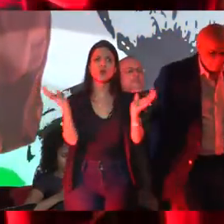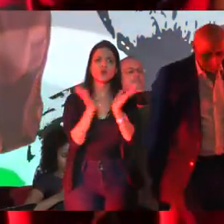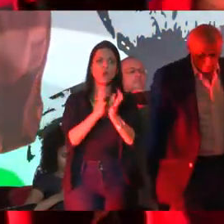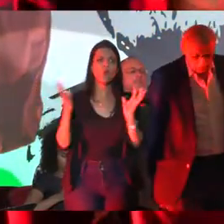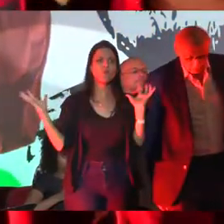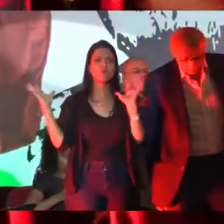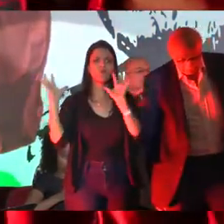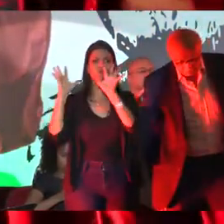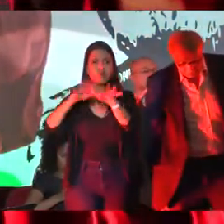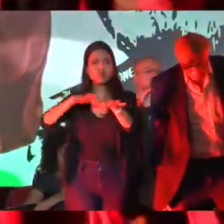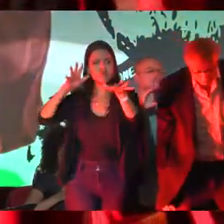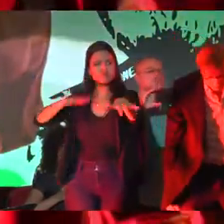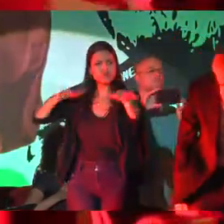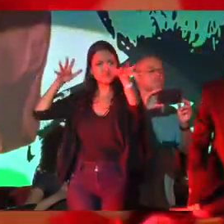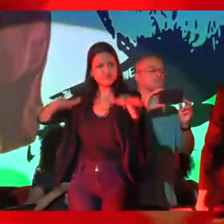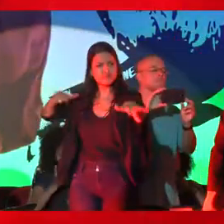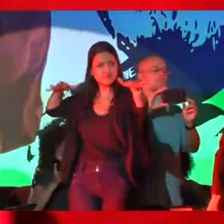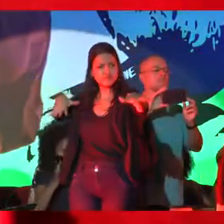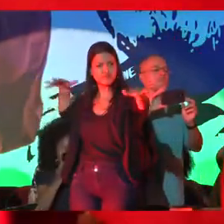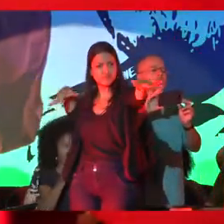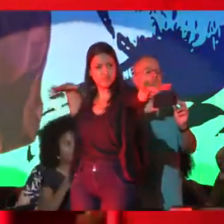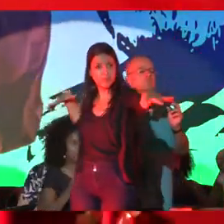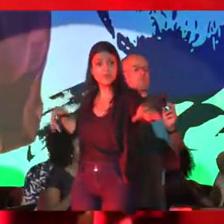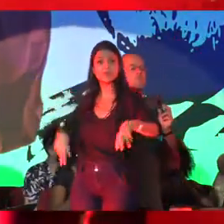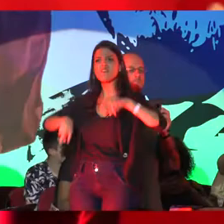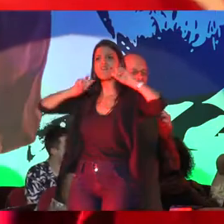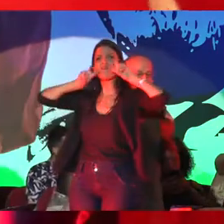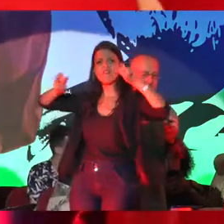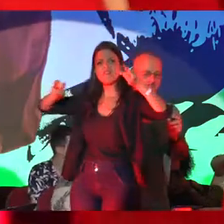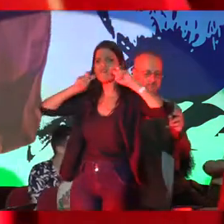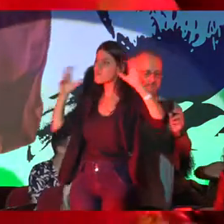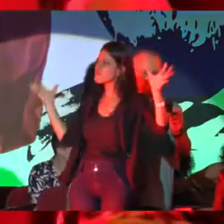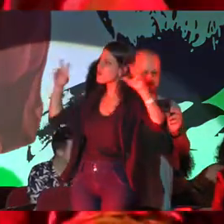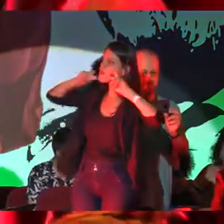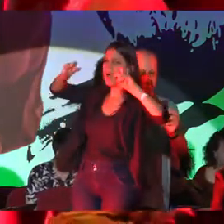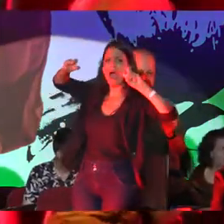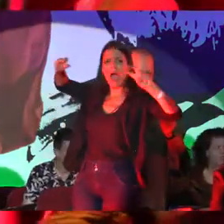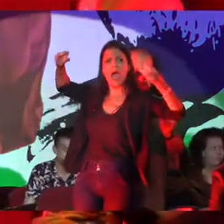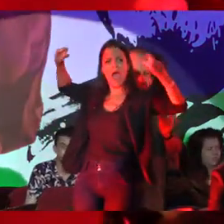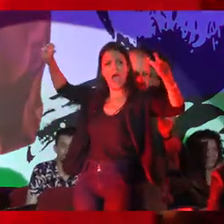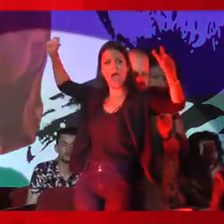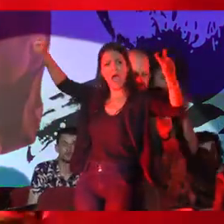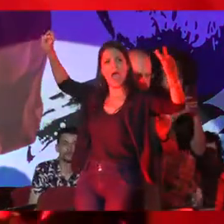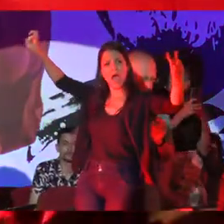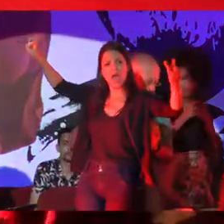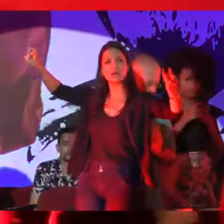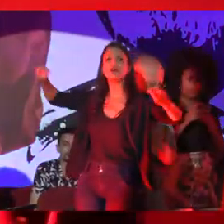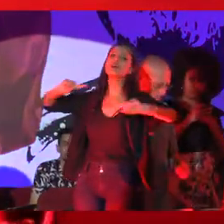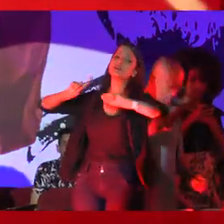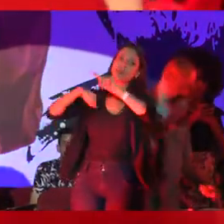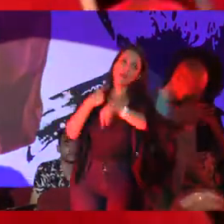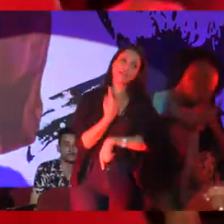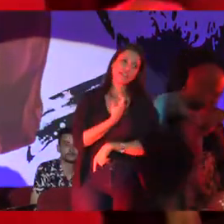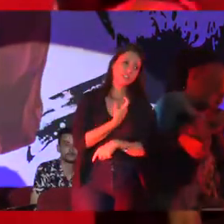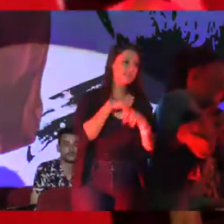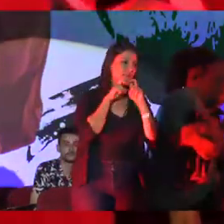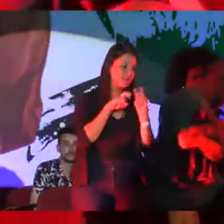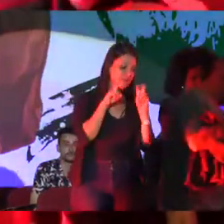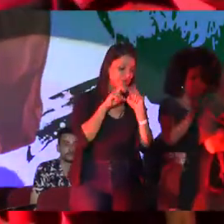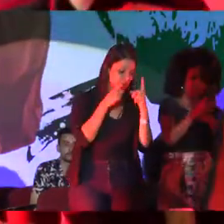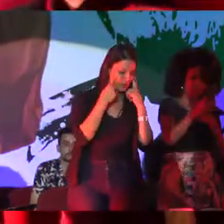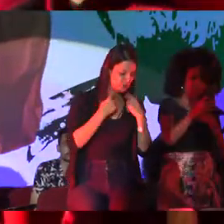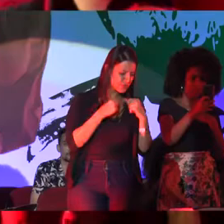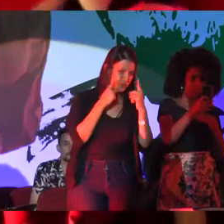as ruas, somamos nosso grito ao grito de todos. Depois gritamos sozinhos e choramos